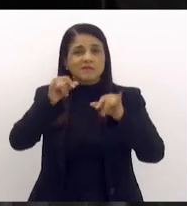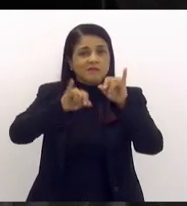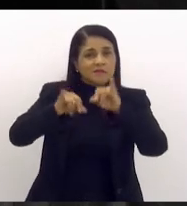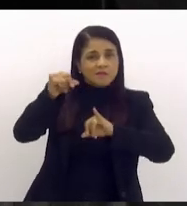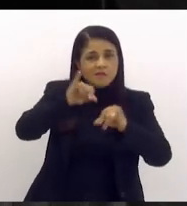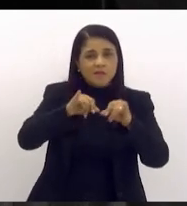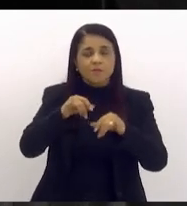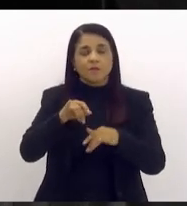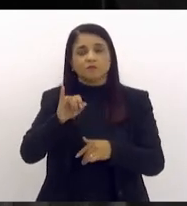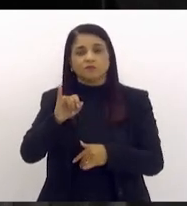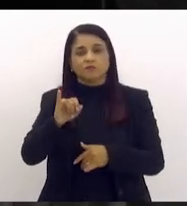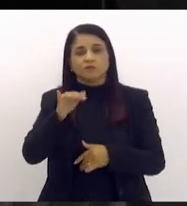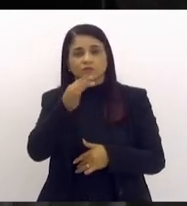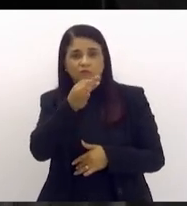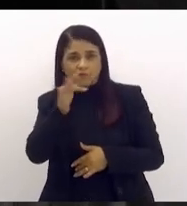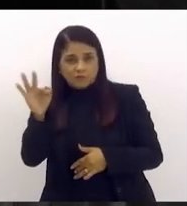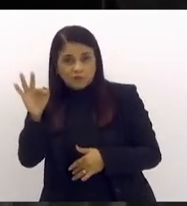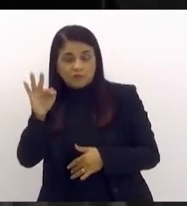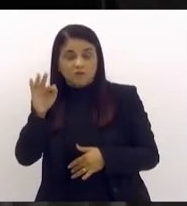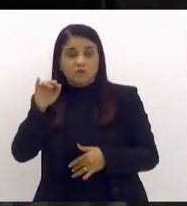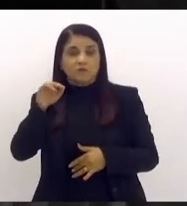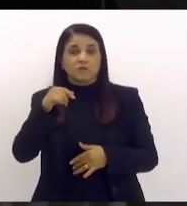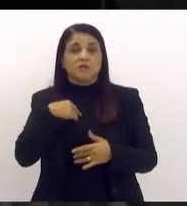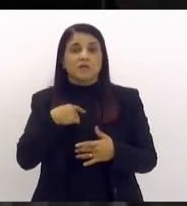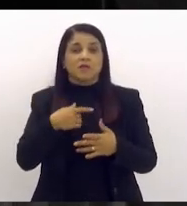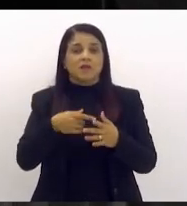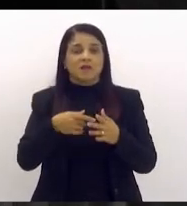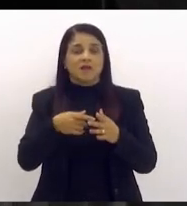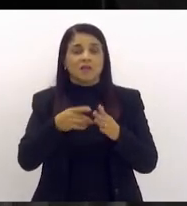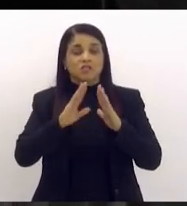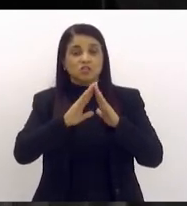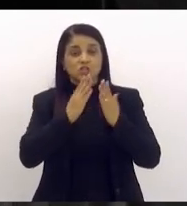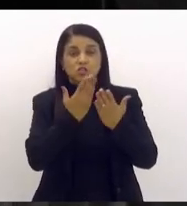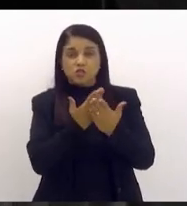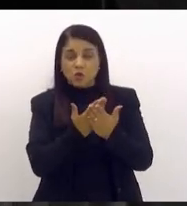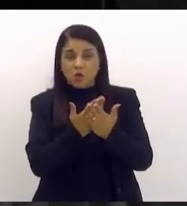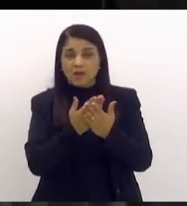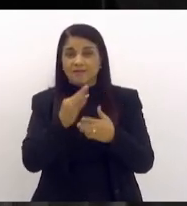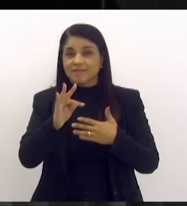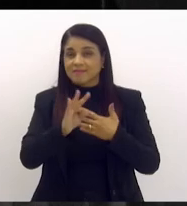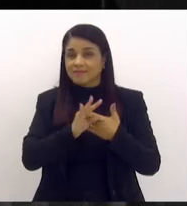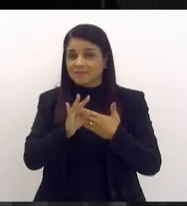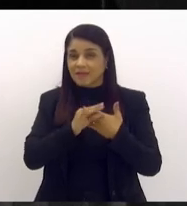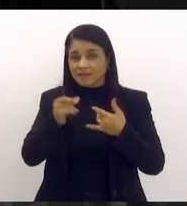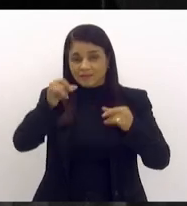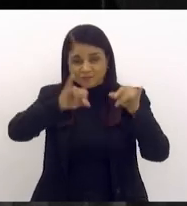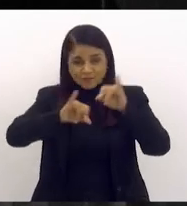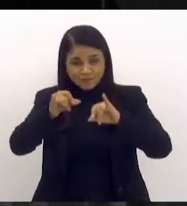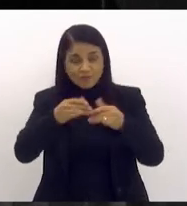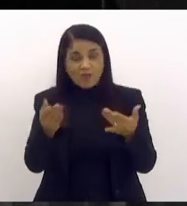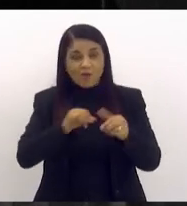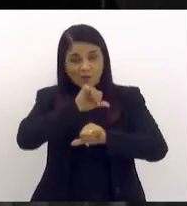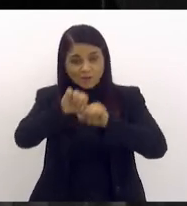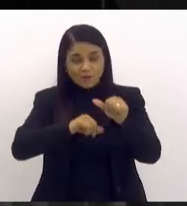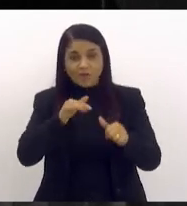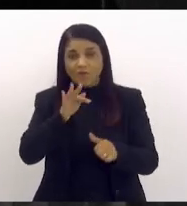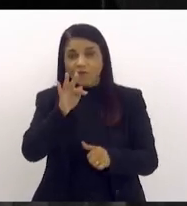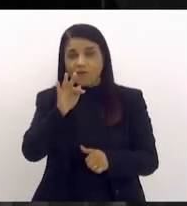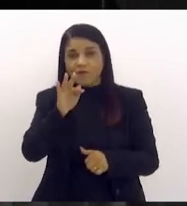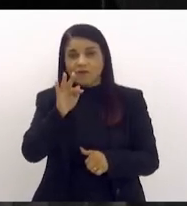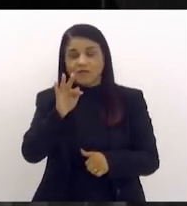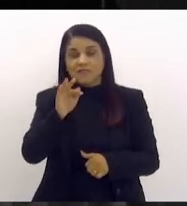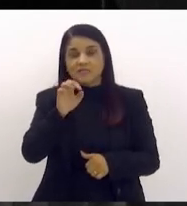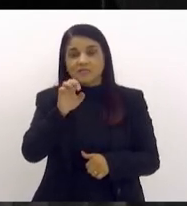o Instituto Federal do Rio de Janeiro quem não tá associando é a antiga Escola Técnica Federal de química que virou cfet de química e em 2008 virou